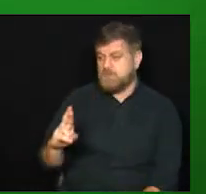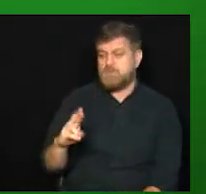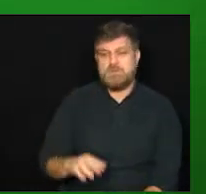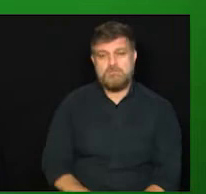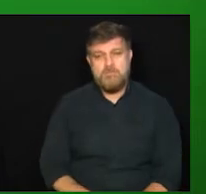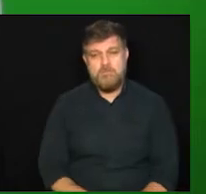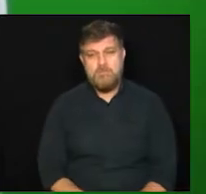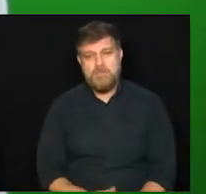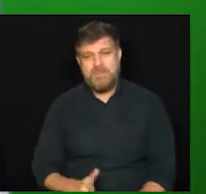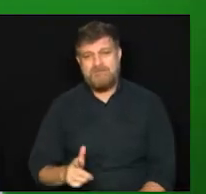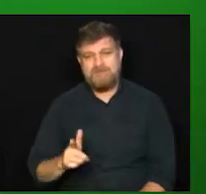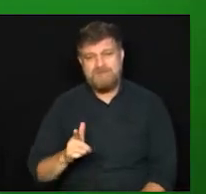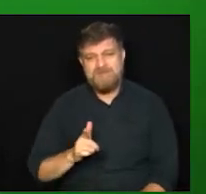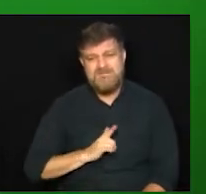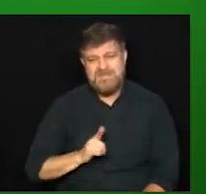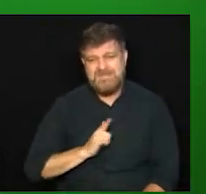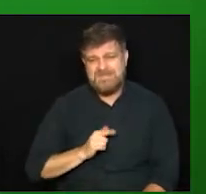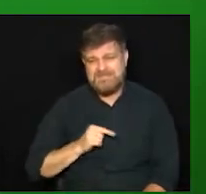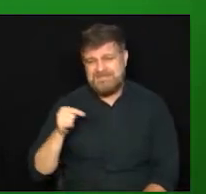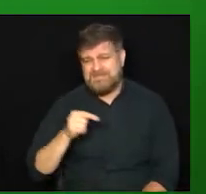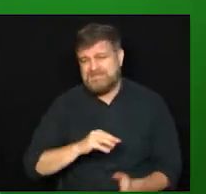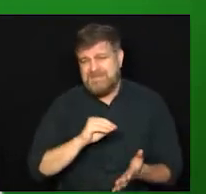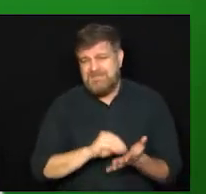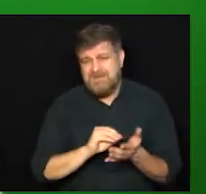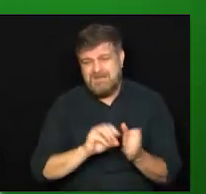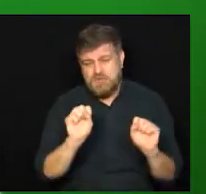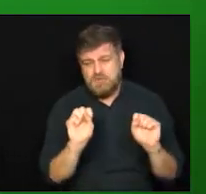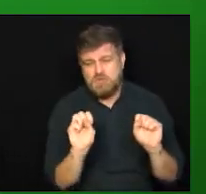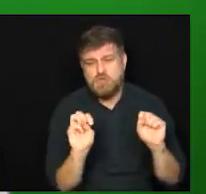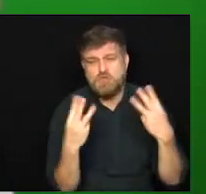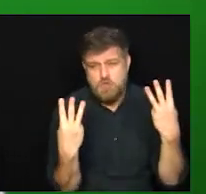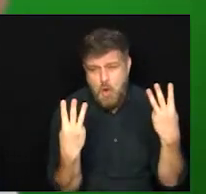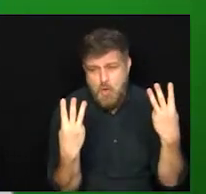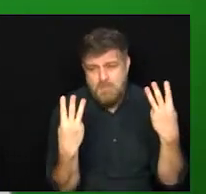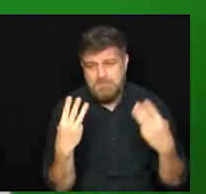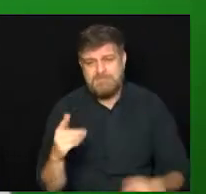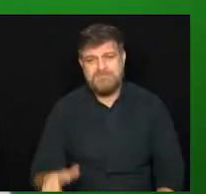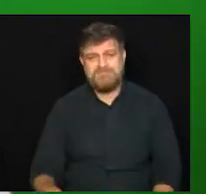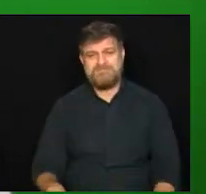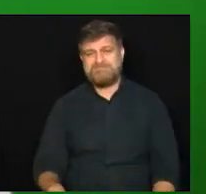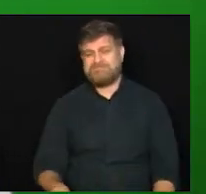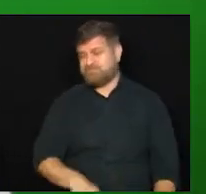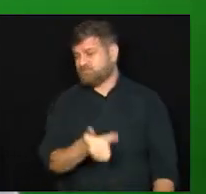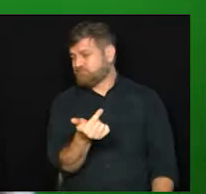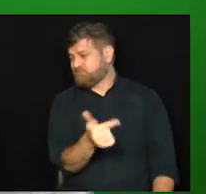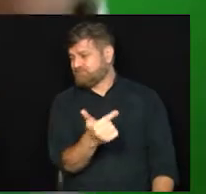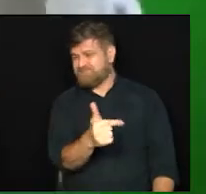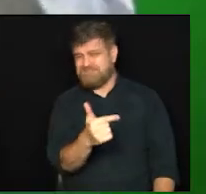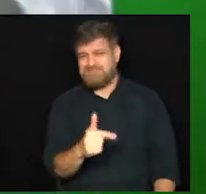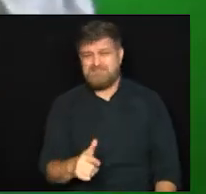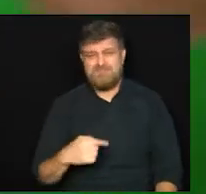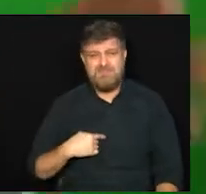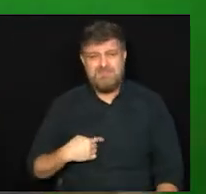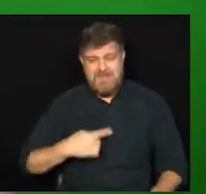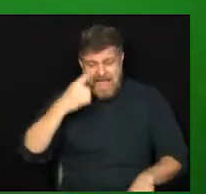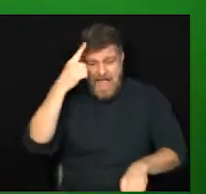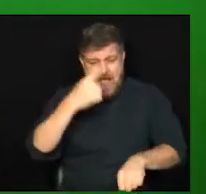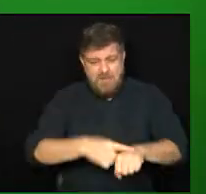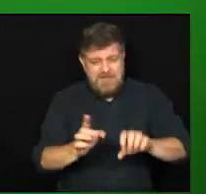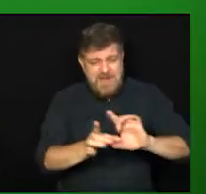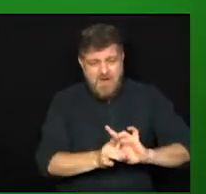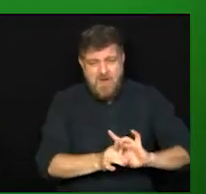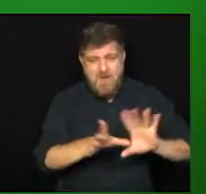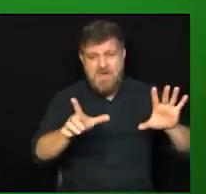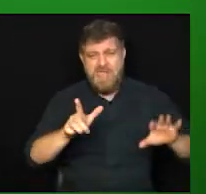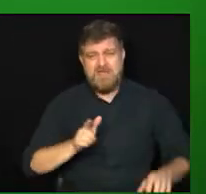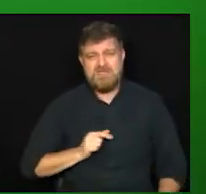uma demanda reprimida de show que é fora do normal. A hora que isso liberar, nós vamos ter show